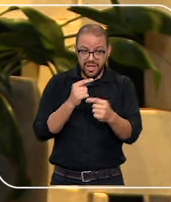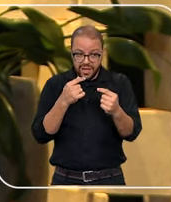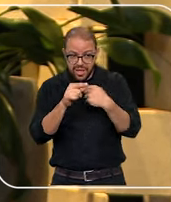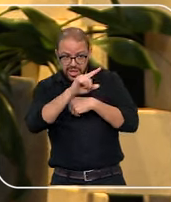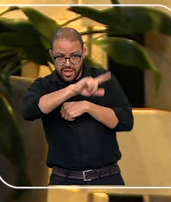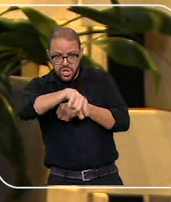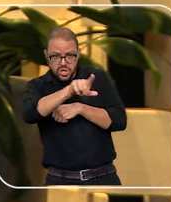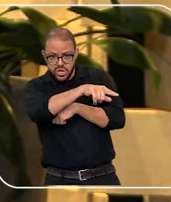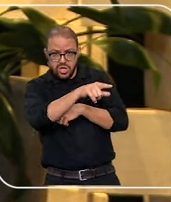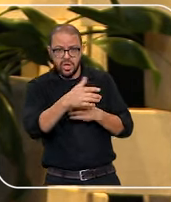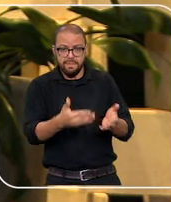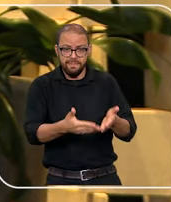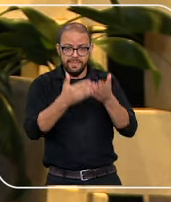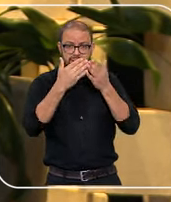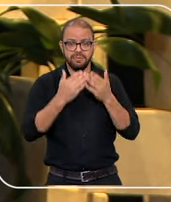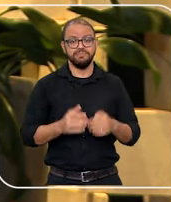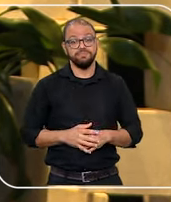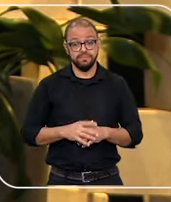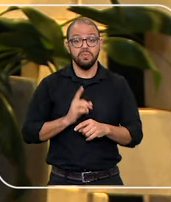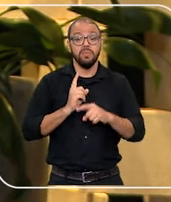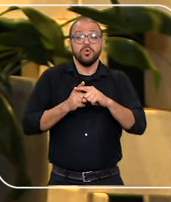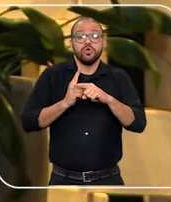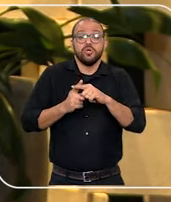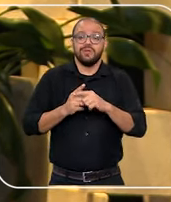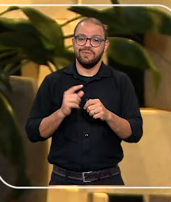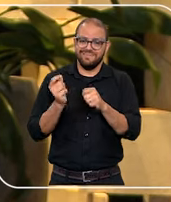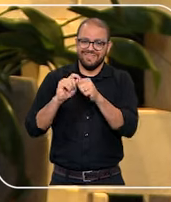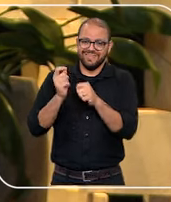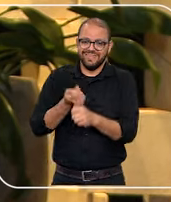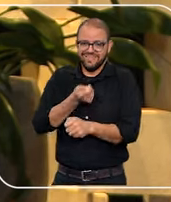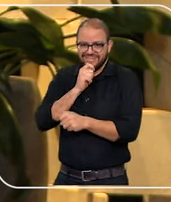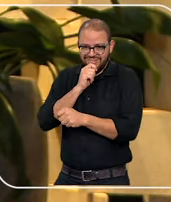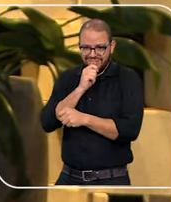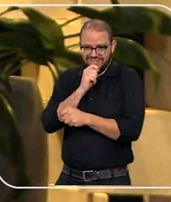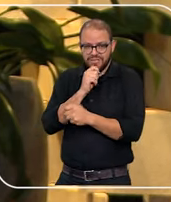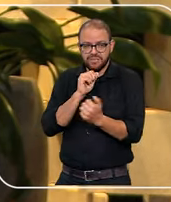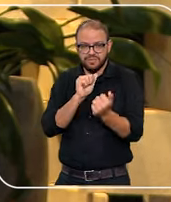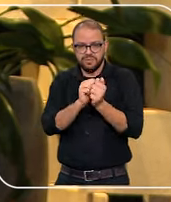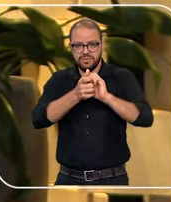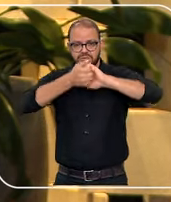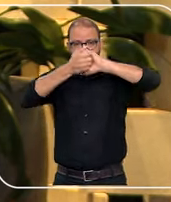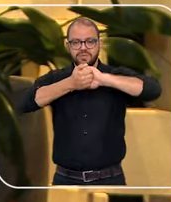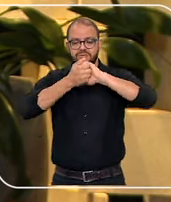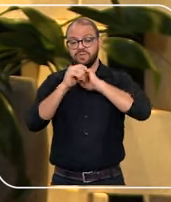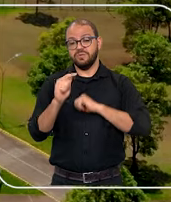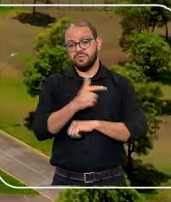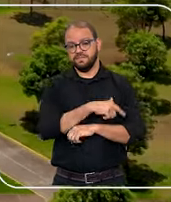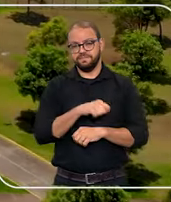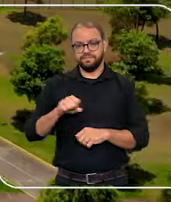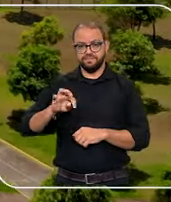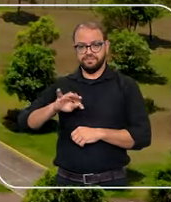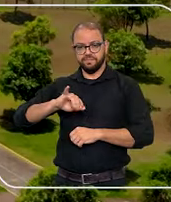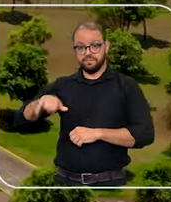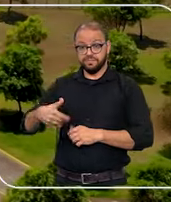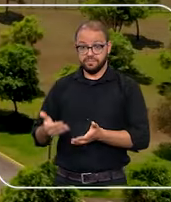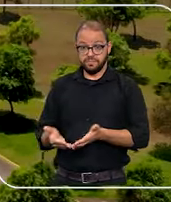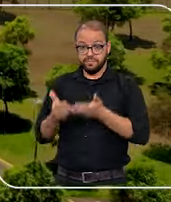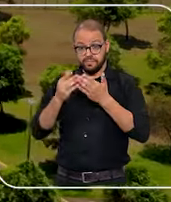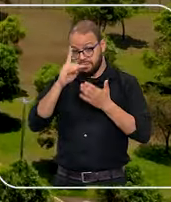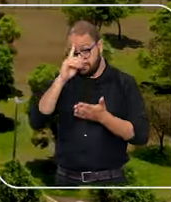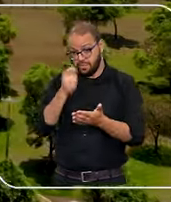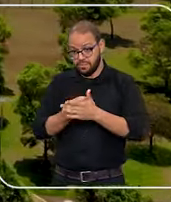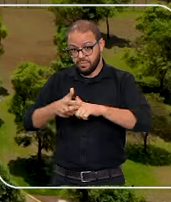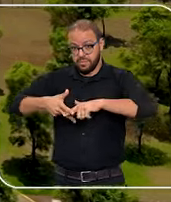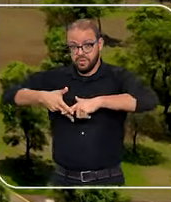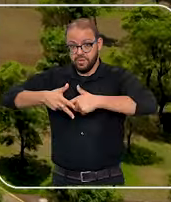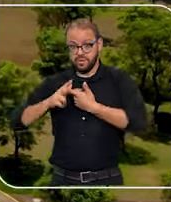ficou configurada a nulidade suscitada na apelação devido à não realização da audiência de conciliação. No STJ, o devedor pediu